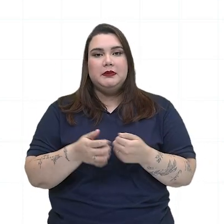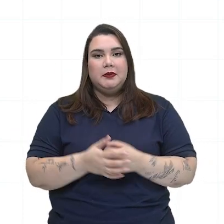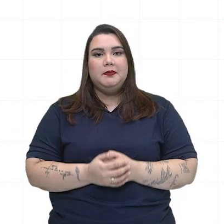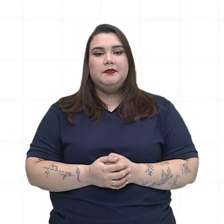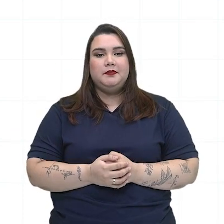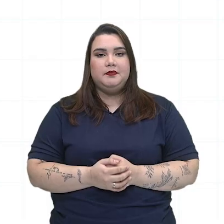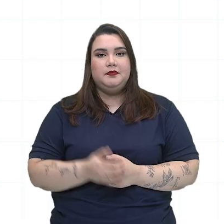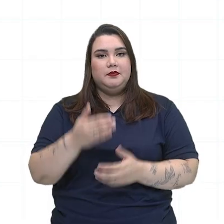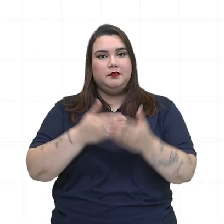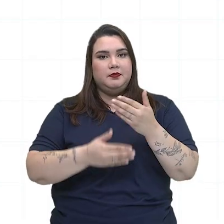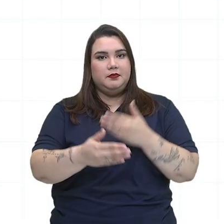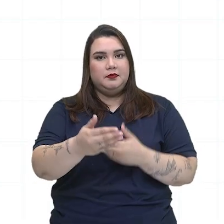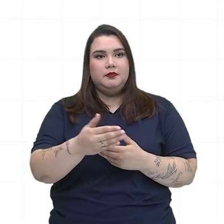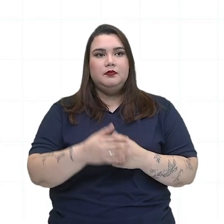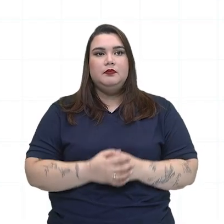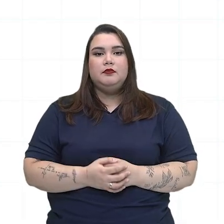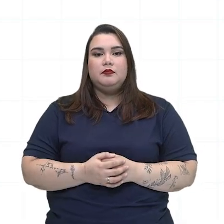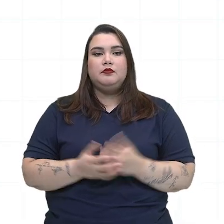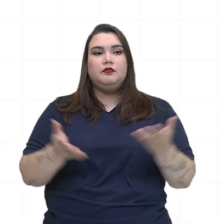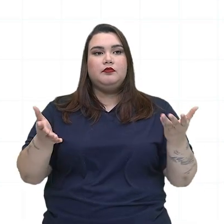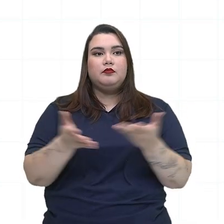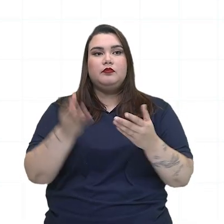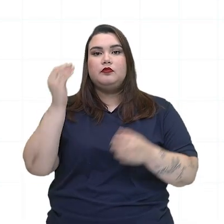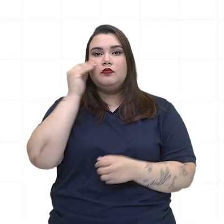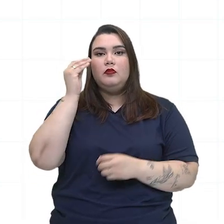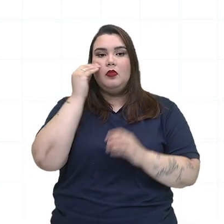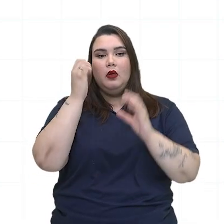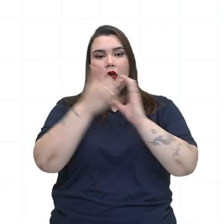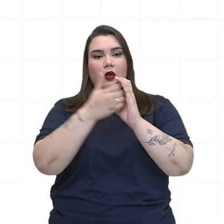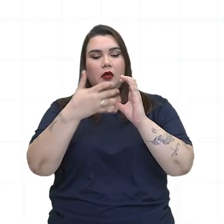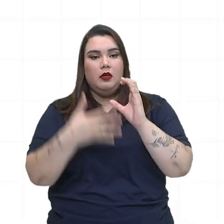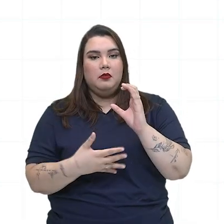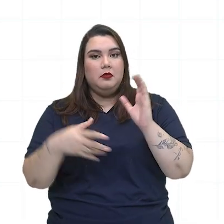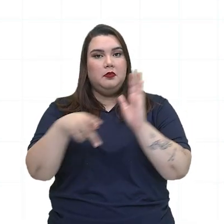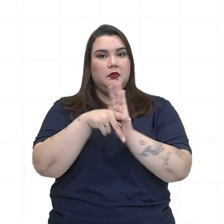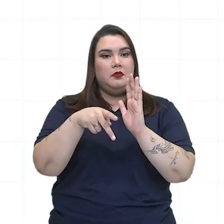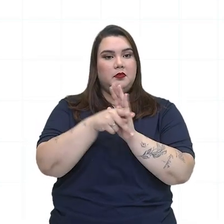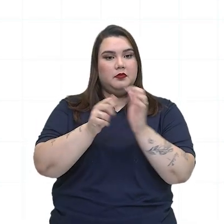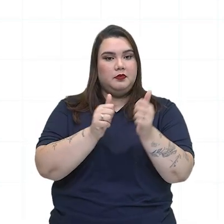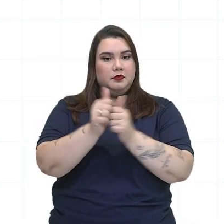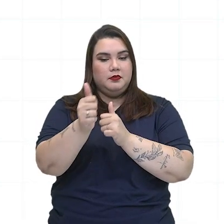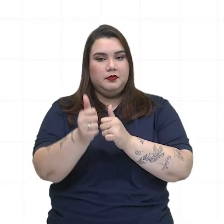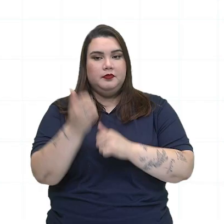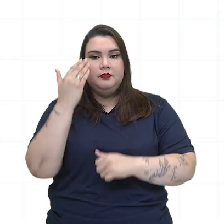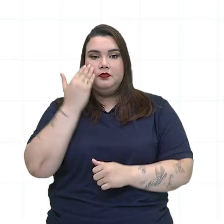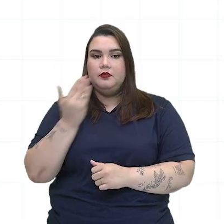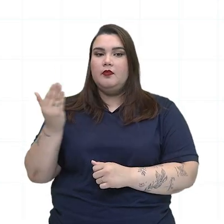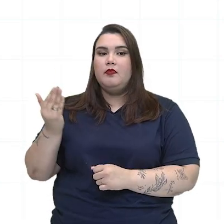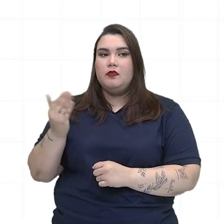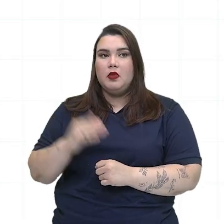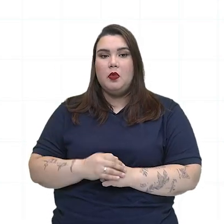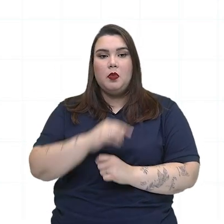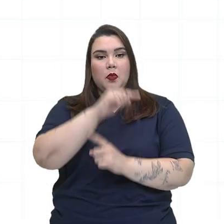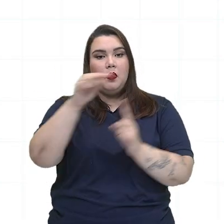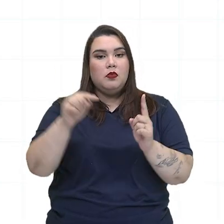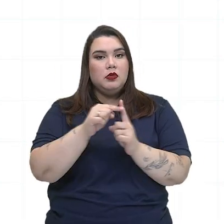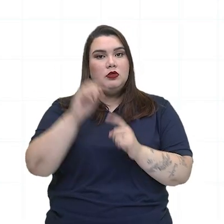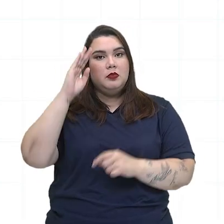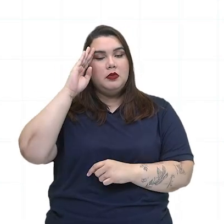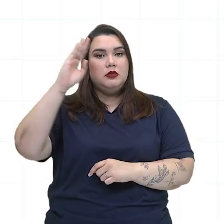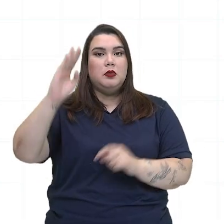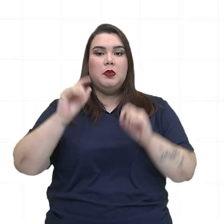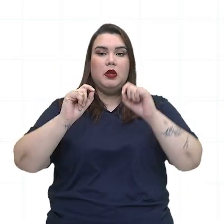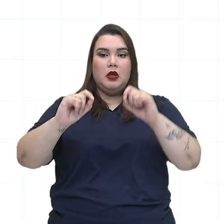aí características do nosso boliche. Olha só, o objetivo principal é lançar